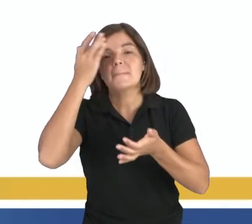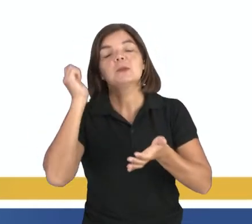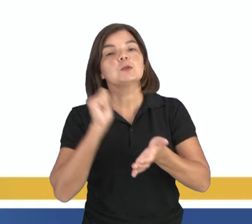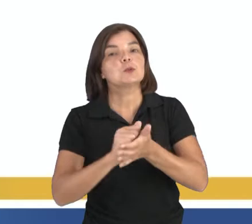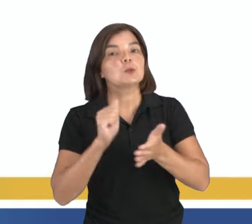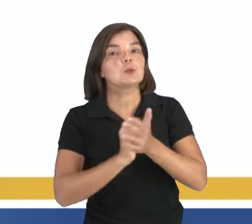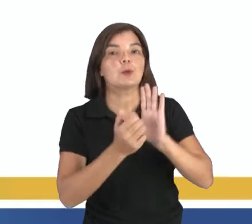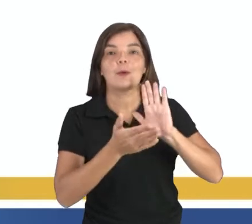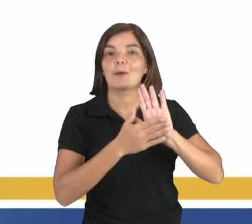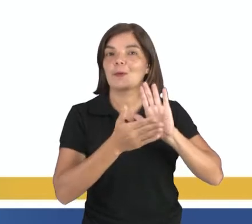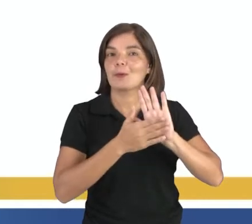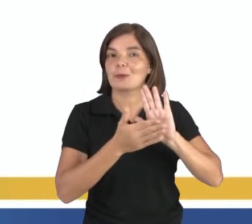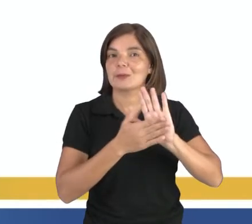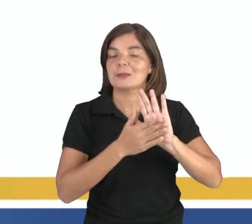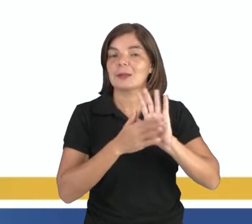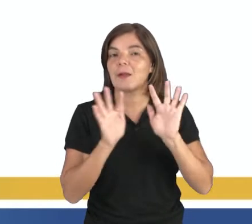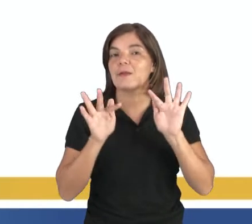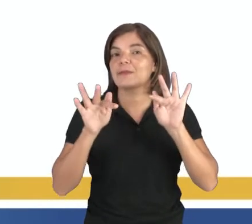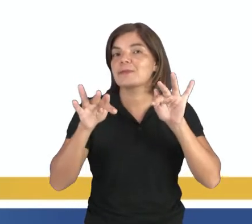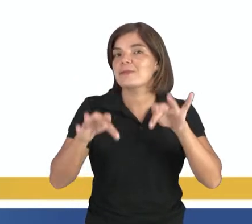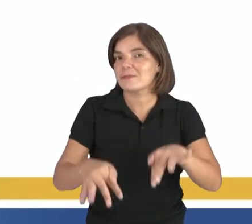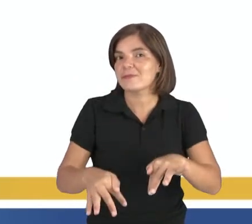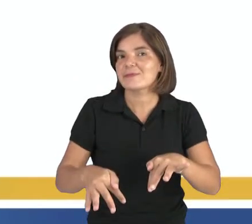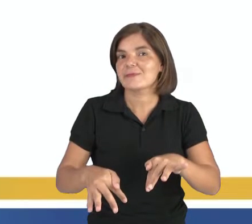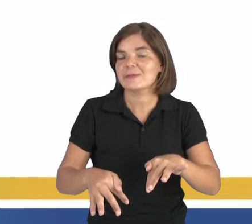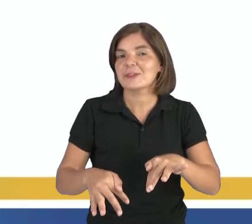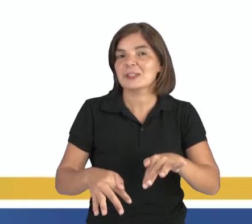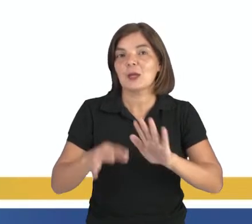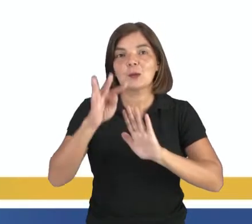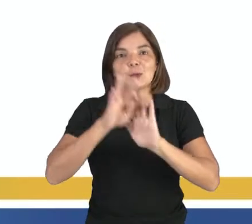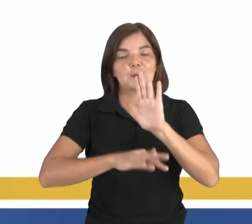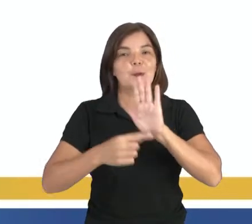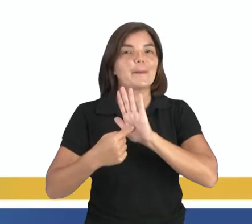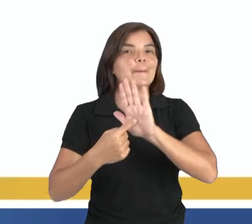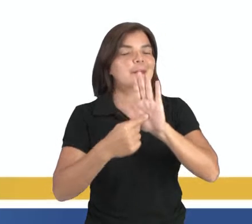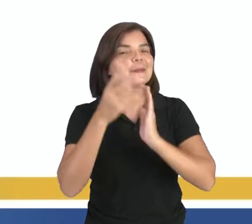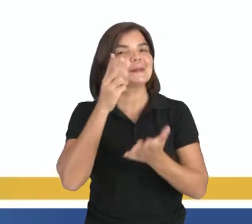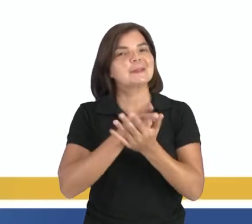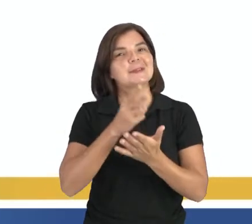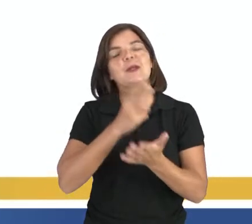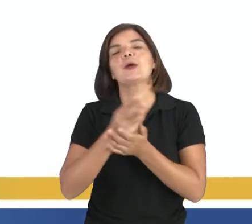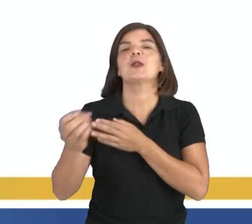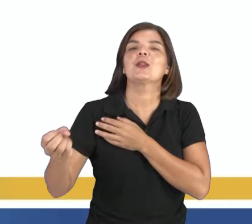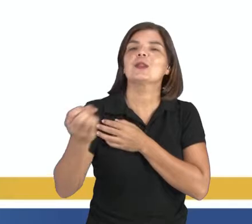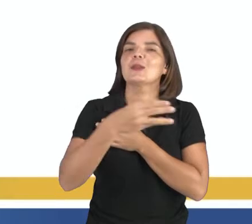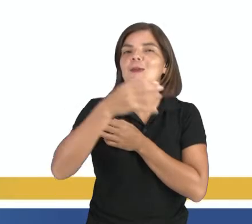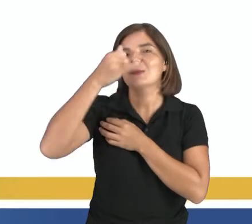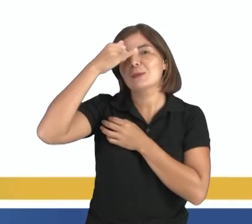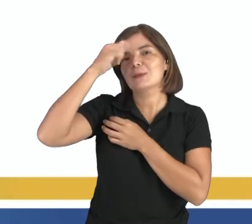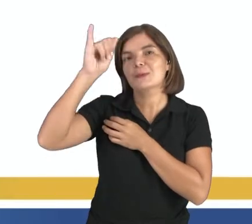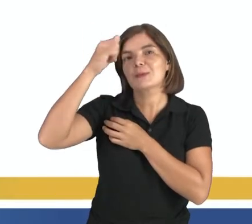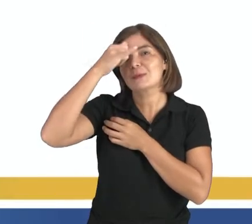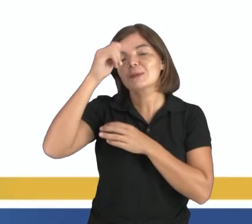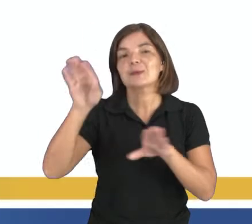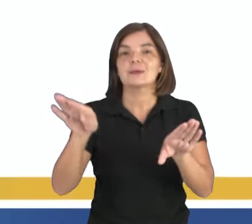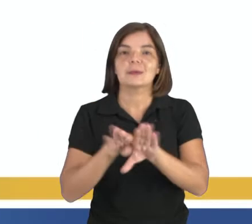sua proposta que será concluída lá no final do texto, apresentando geralmente uma nova ideia,